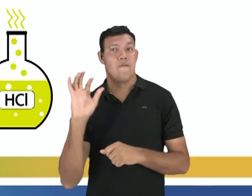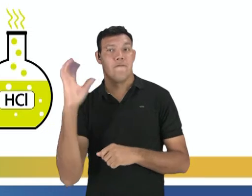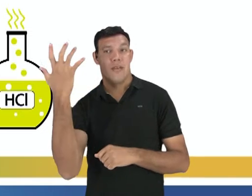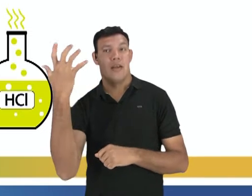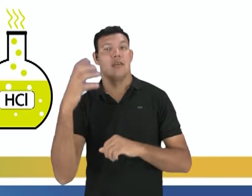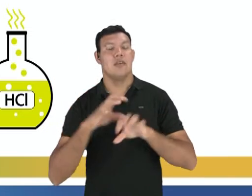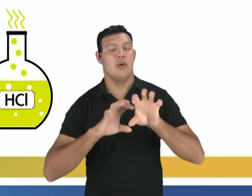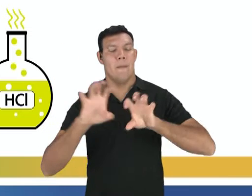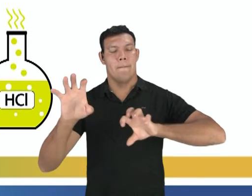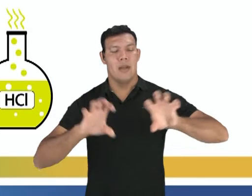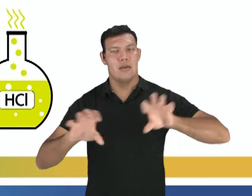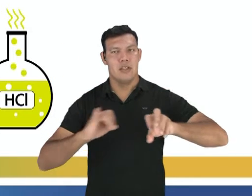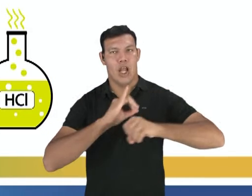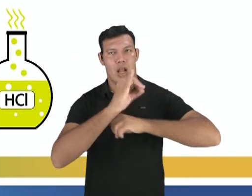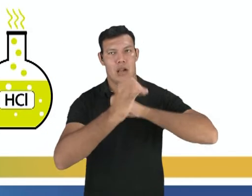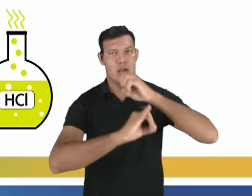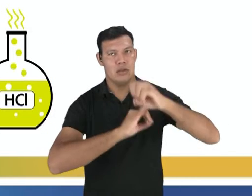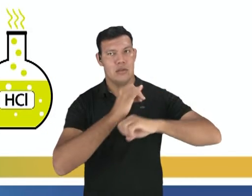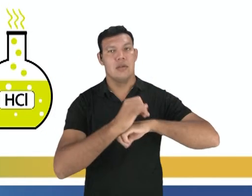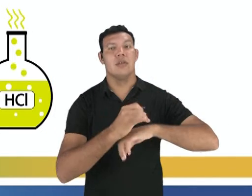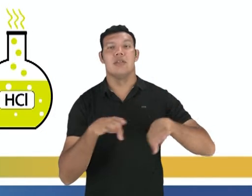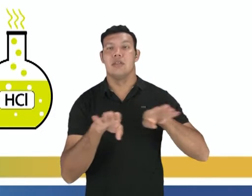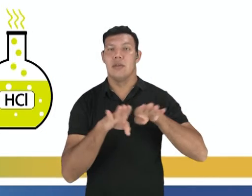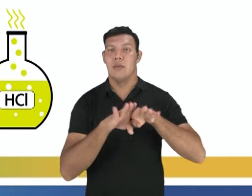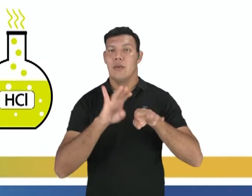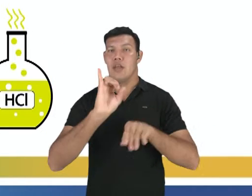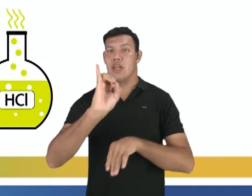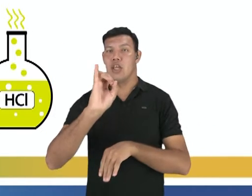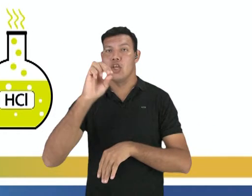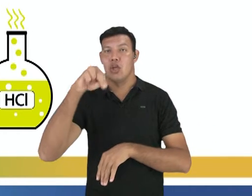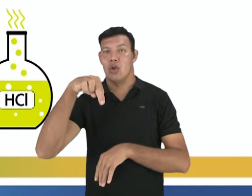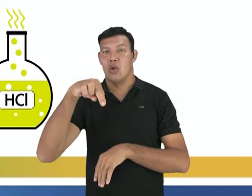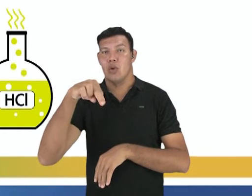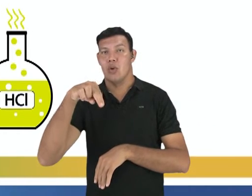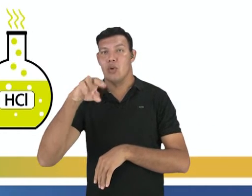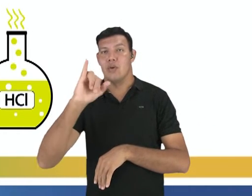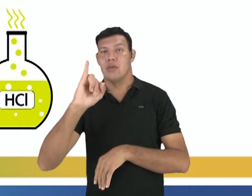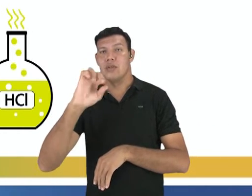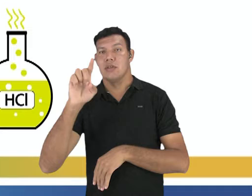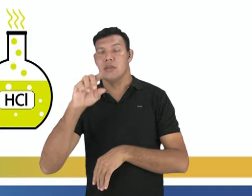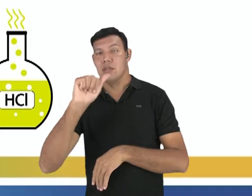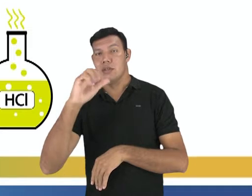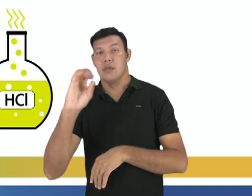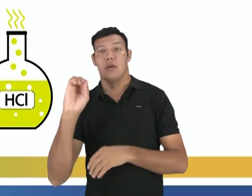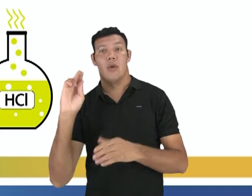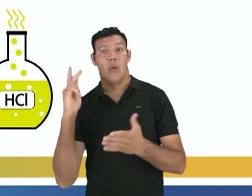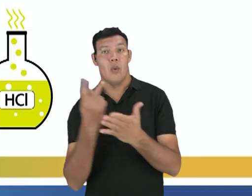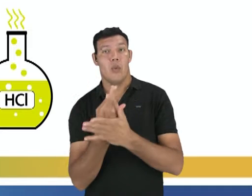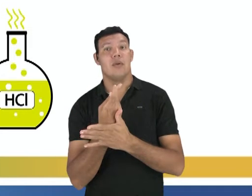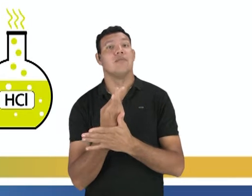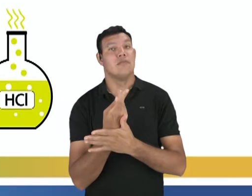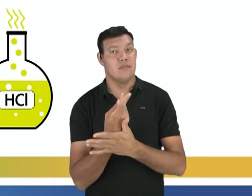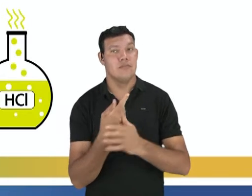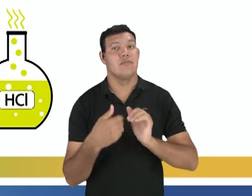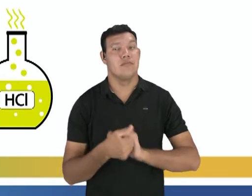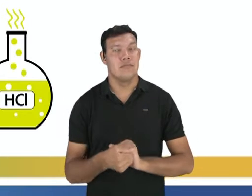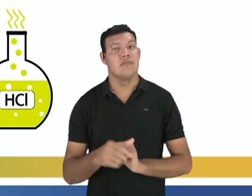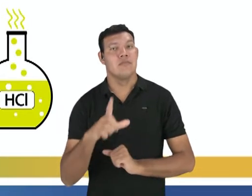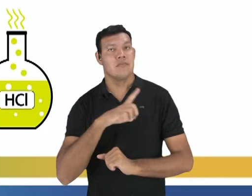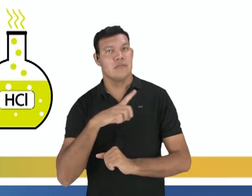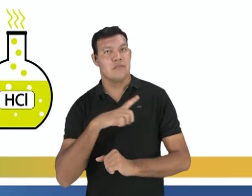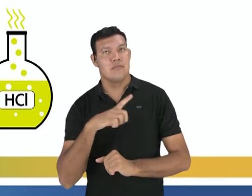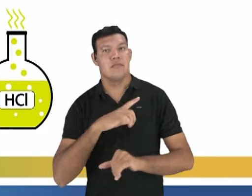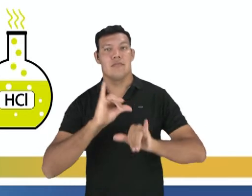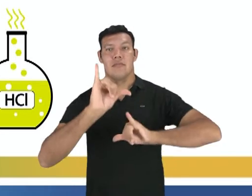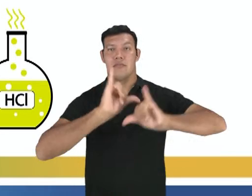de dissociação iônica e ionização. Então, o que é ionização? É um fenômeno que ocorre